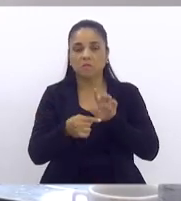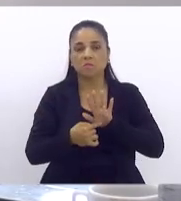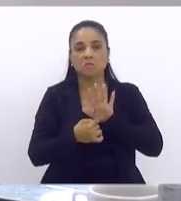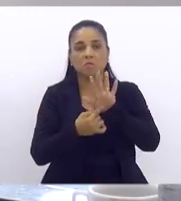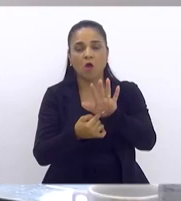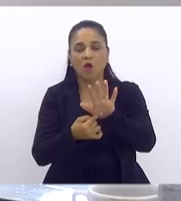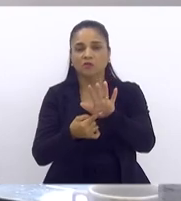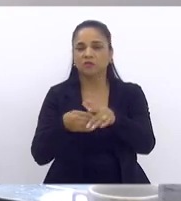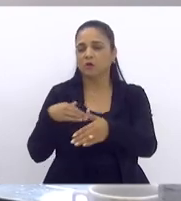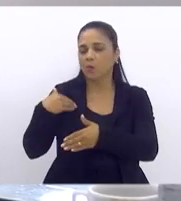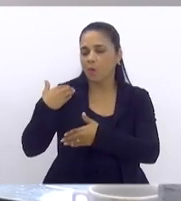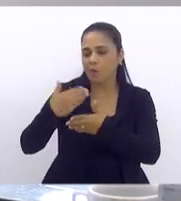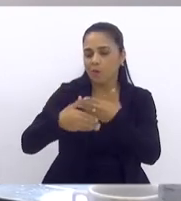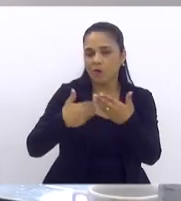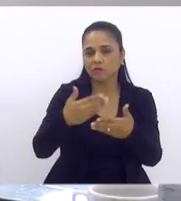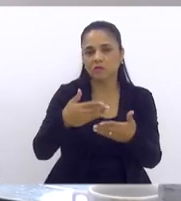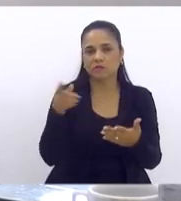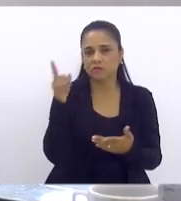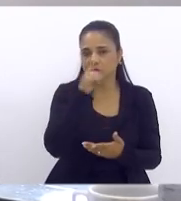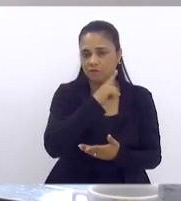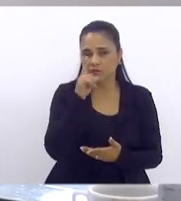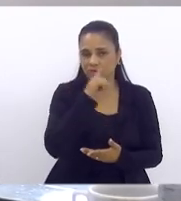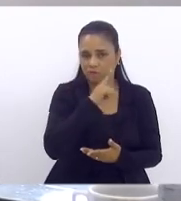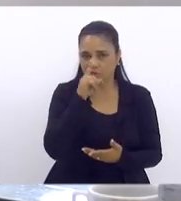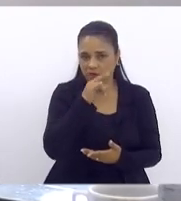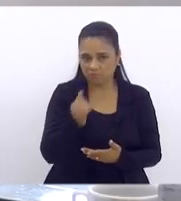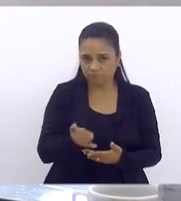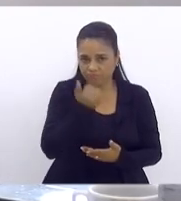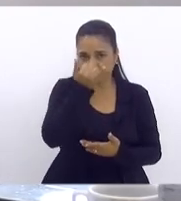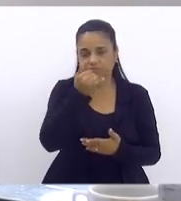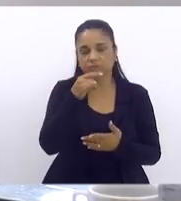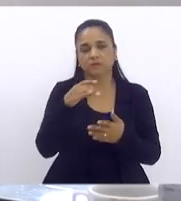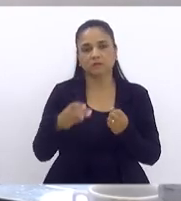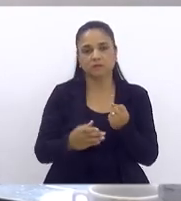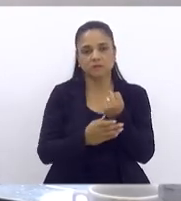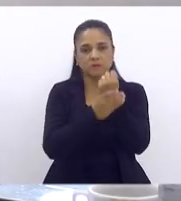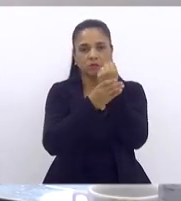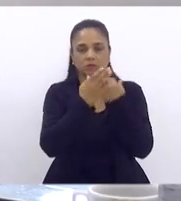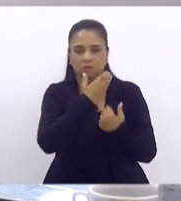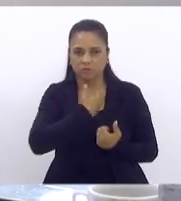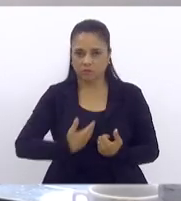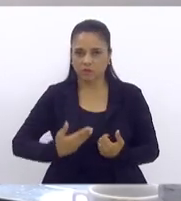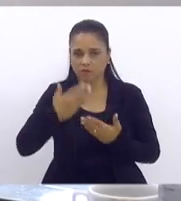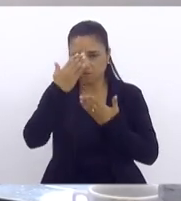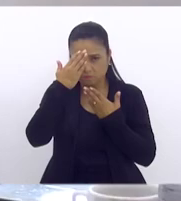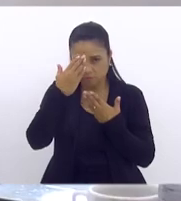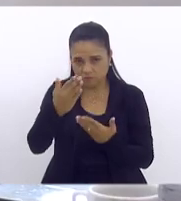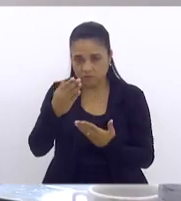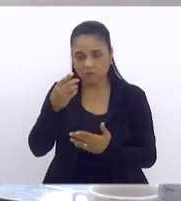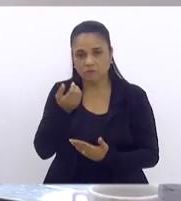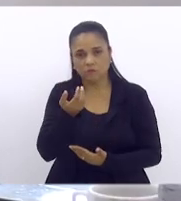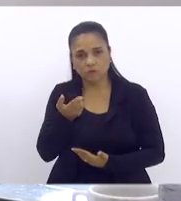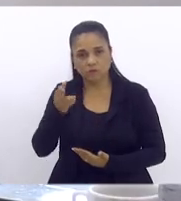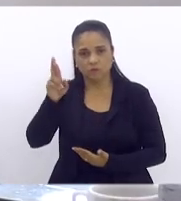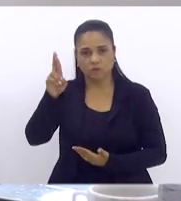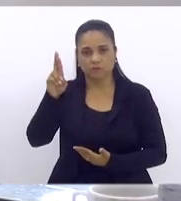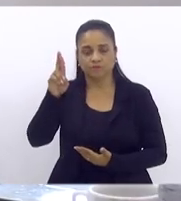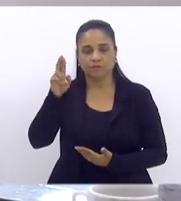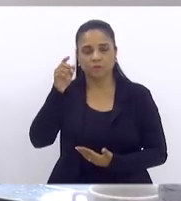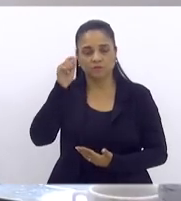processo de falha do nosso sistema de segurança pública. Queria agradecer muito à doutora Juliana por estar